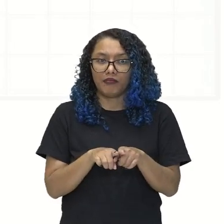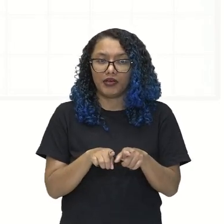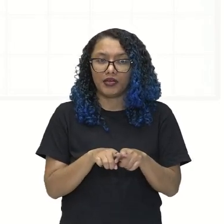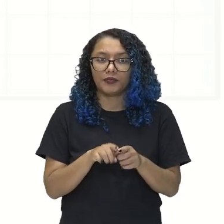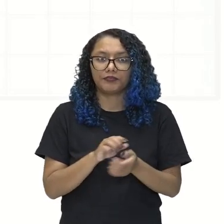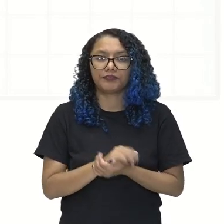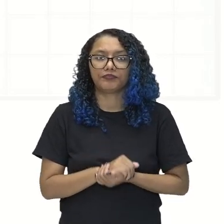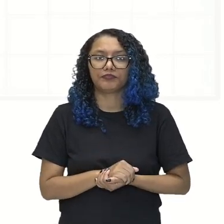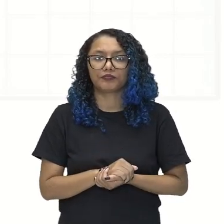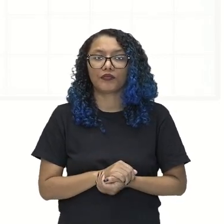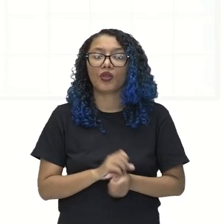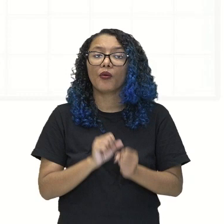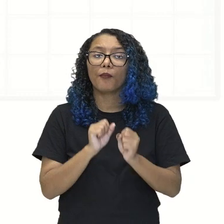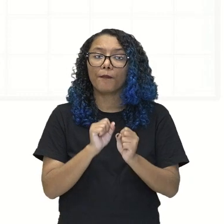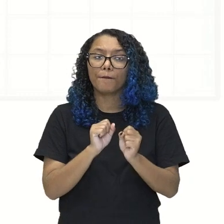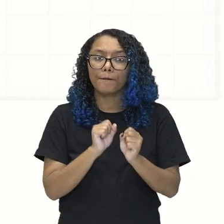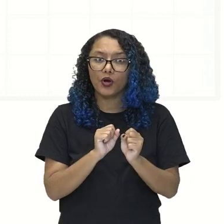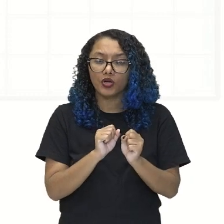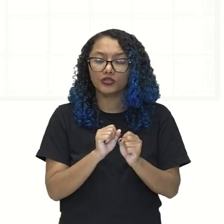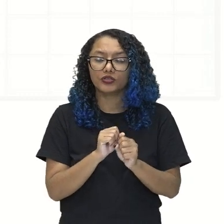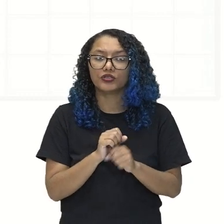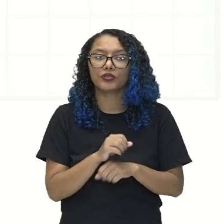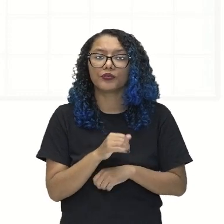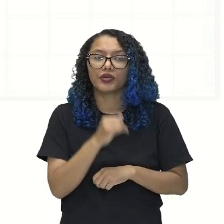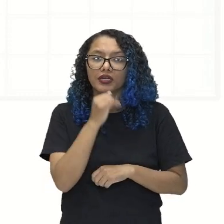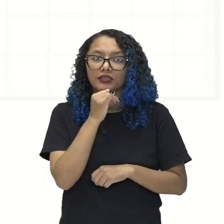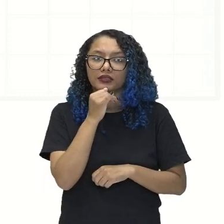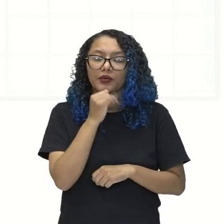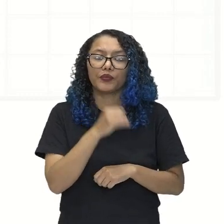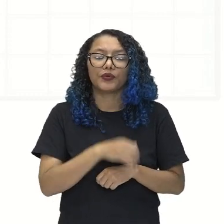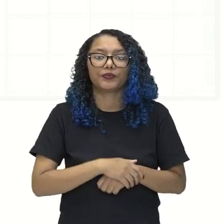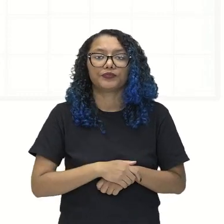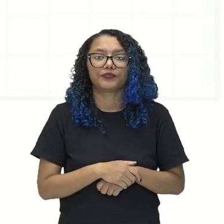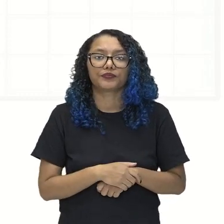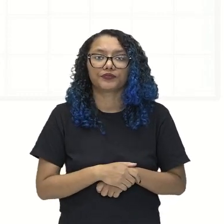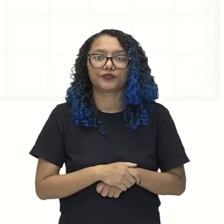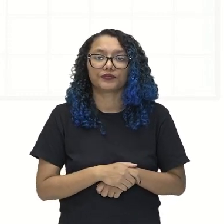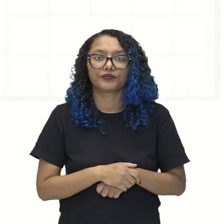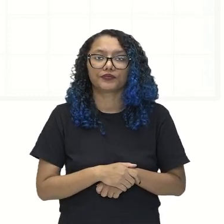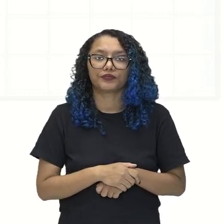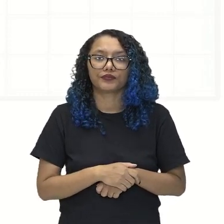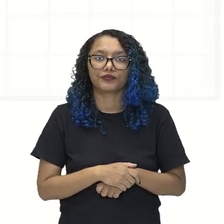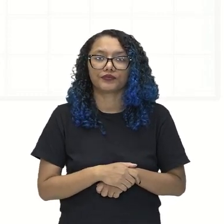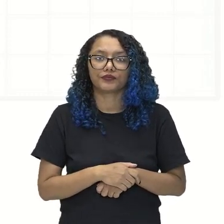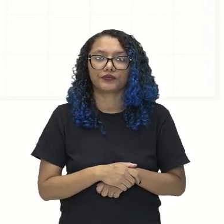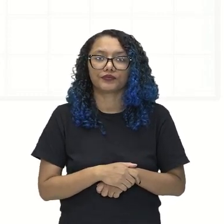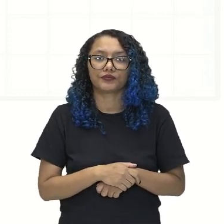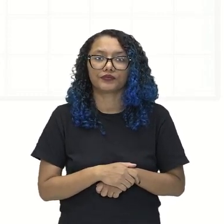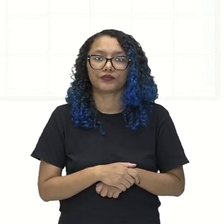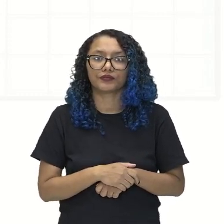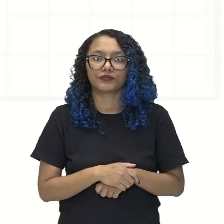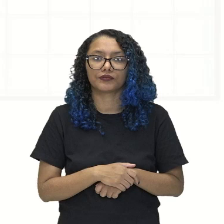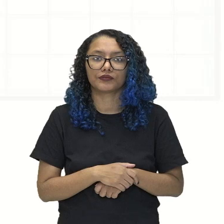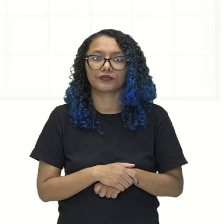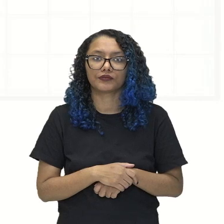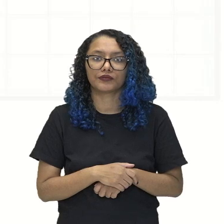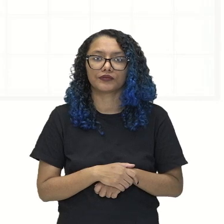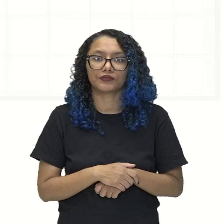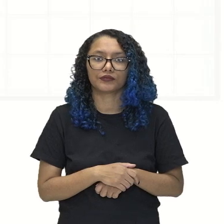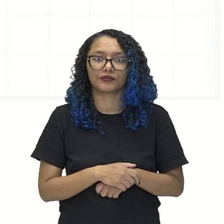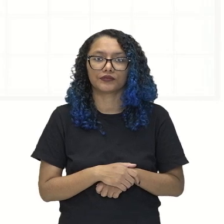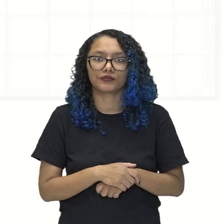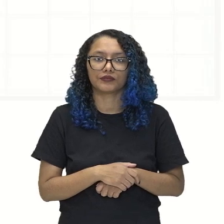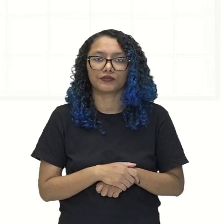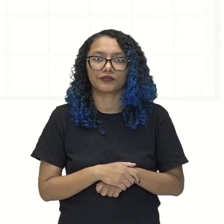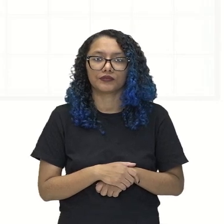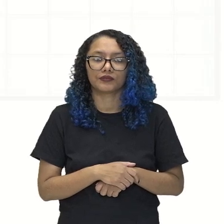colocar na referida situação. Qual é a situação? Essa mesma aqui final, olha, que o dobro do número